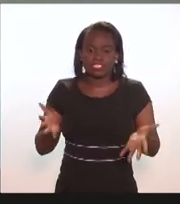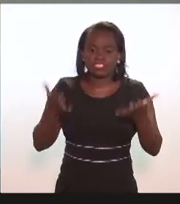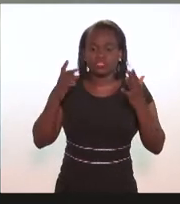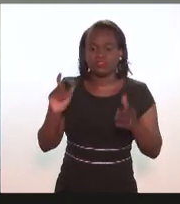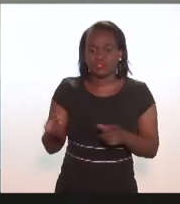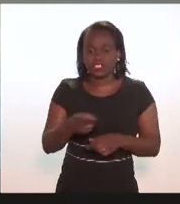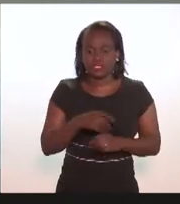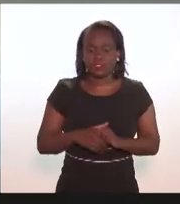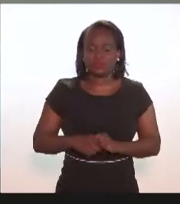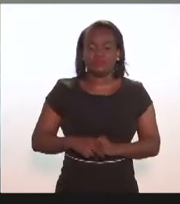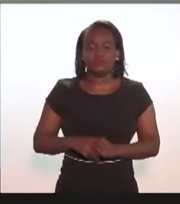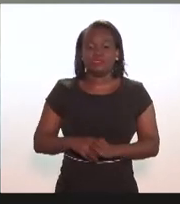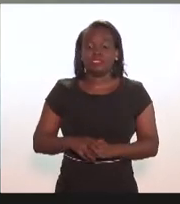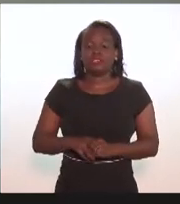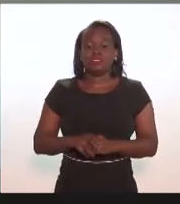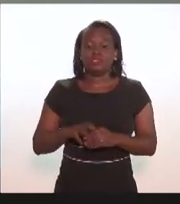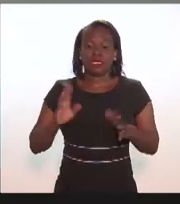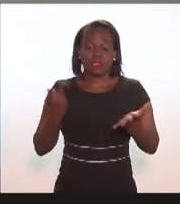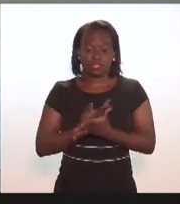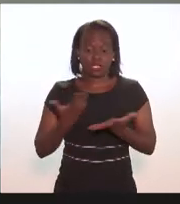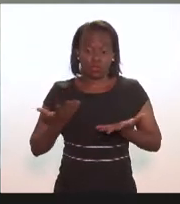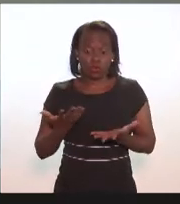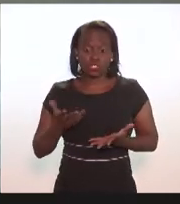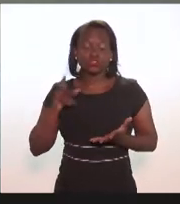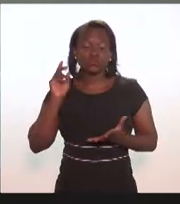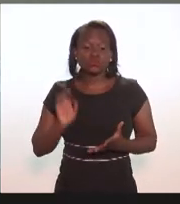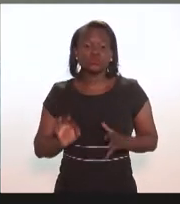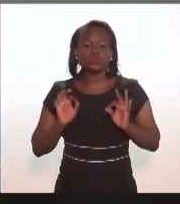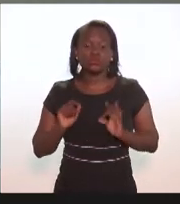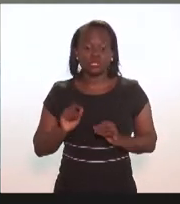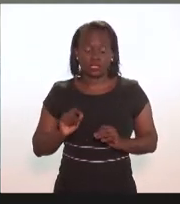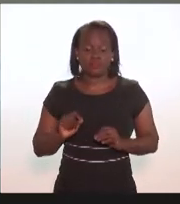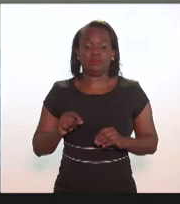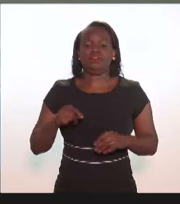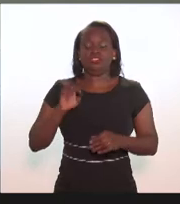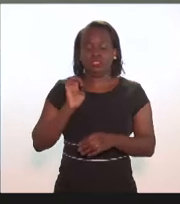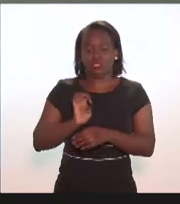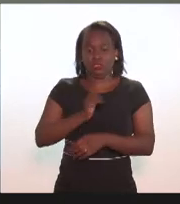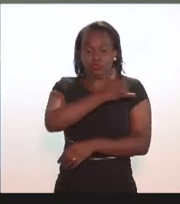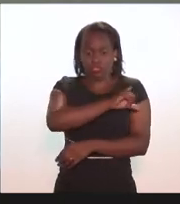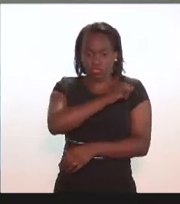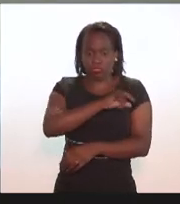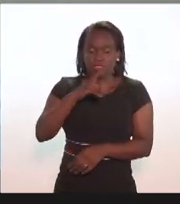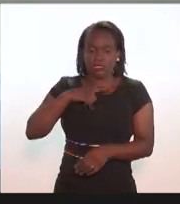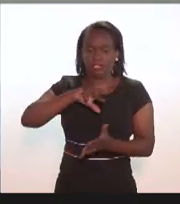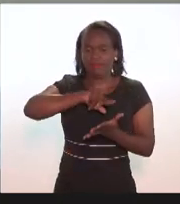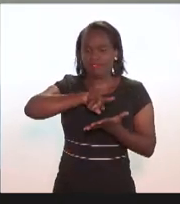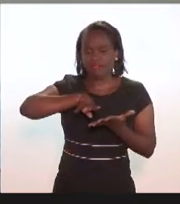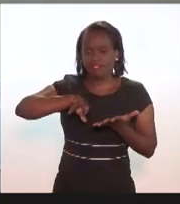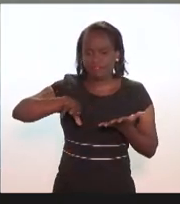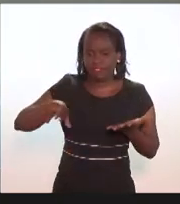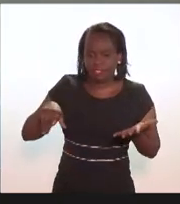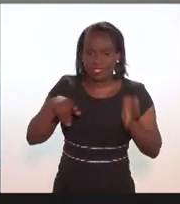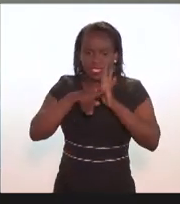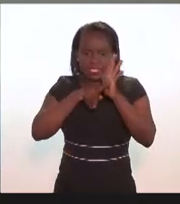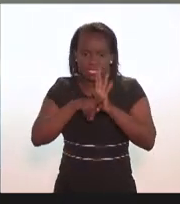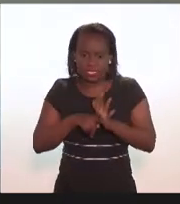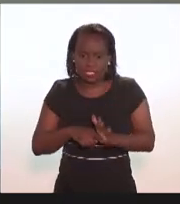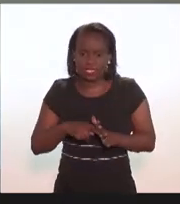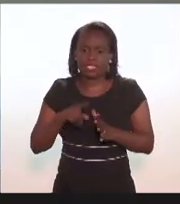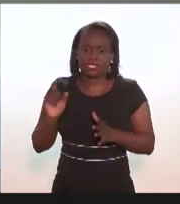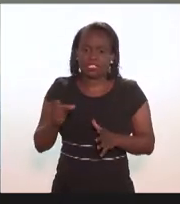fiscais. O que acontece hoje na prática? O Estado do Rio de Janeiro tem diversas formas de apurar